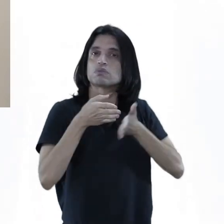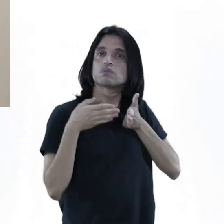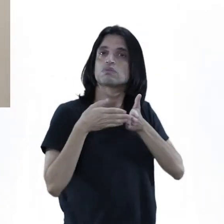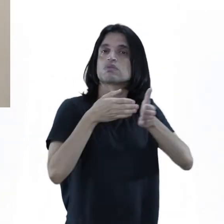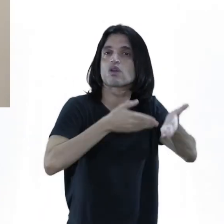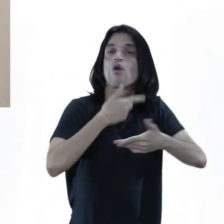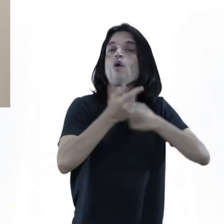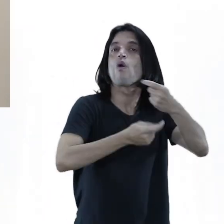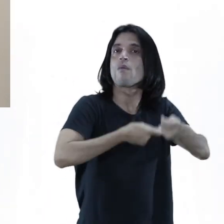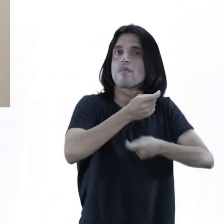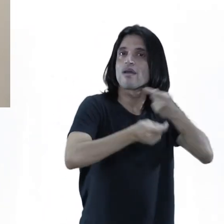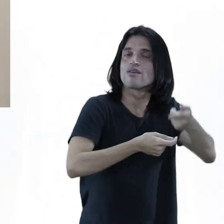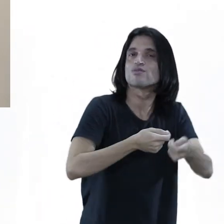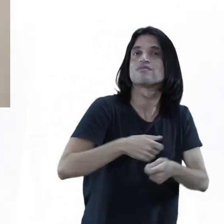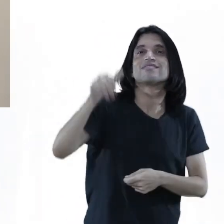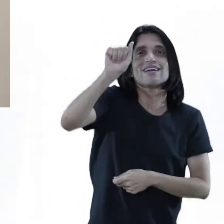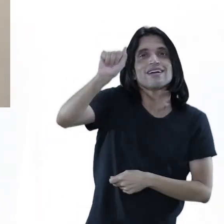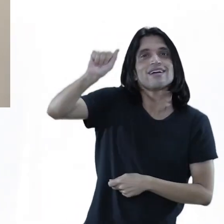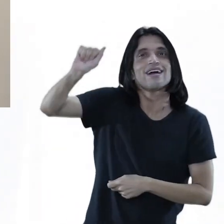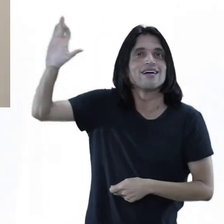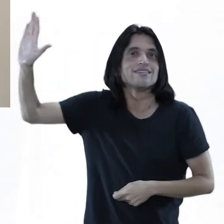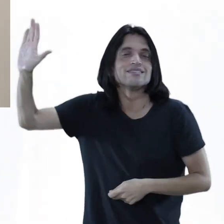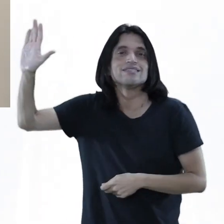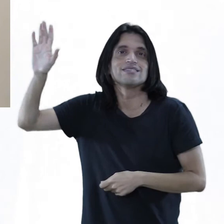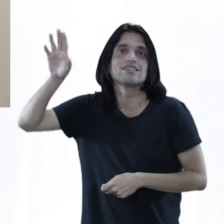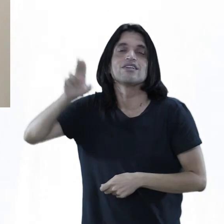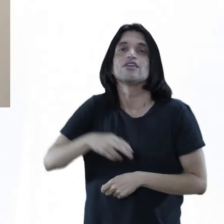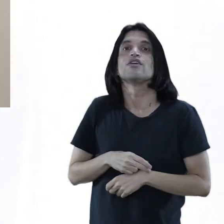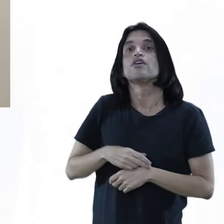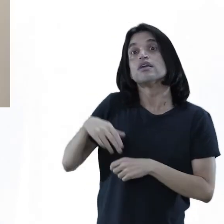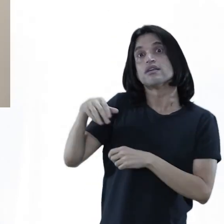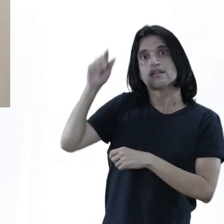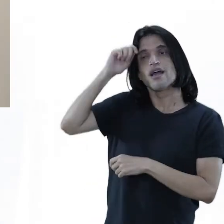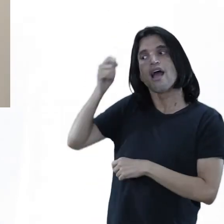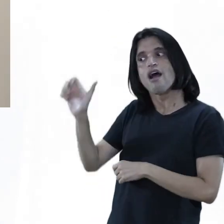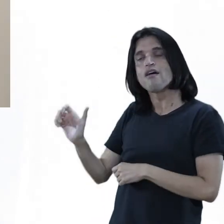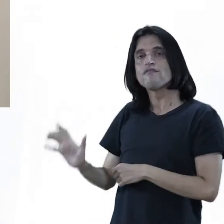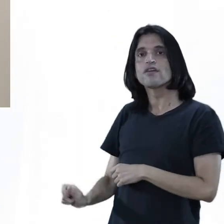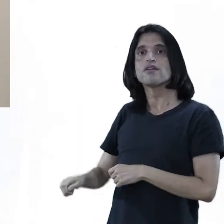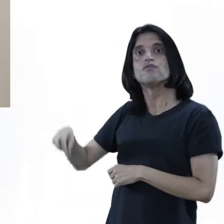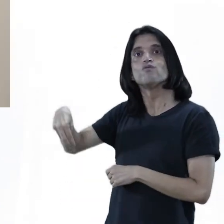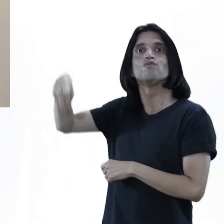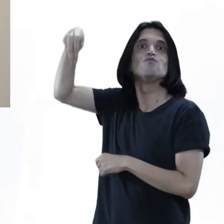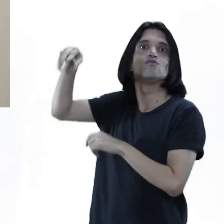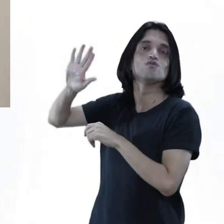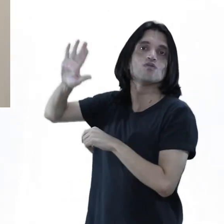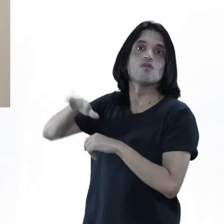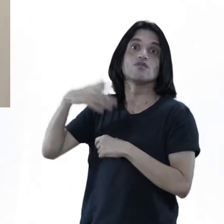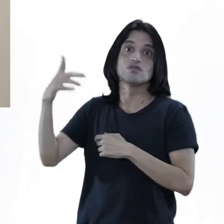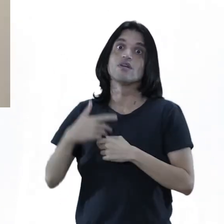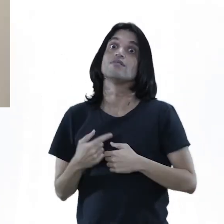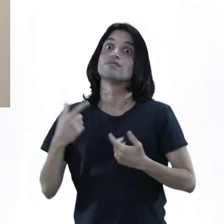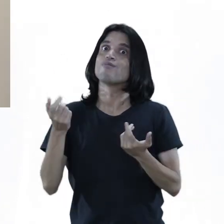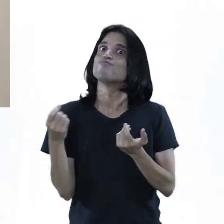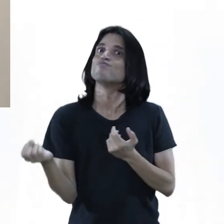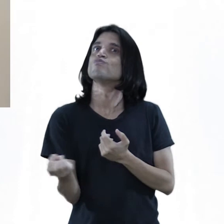comércio para toda a Ásia e norte da África. Um outro aspecto importante é que a China vem causando um novo